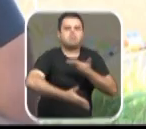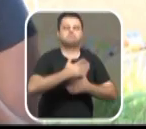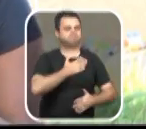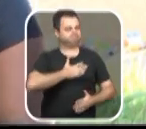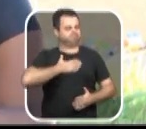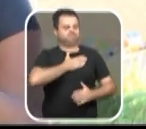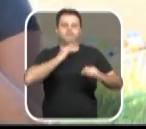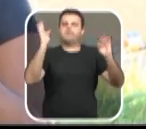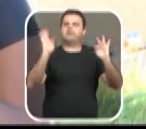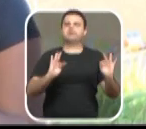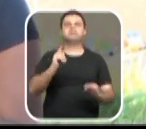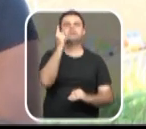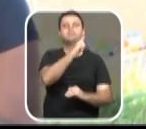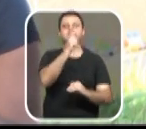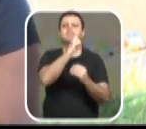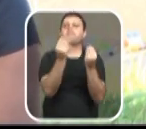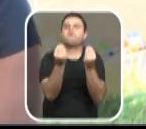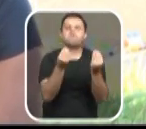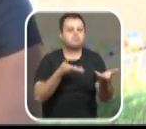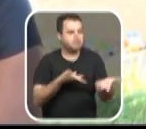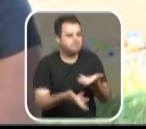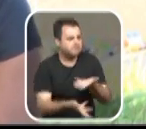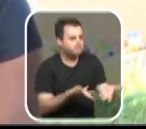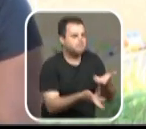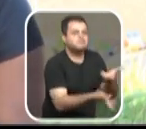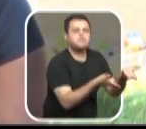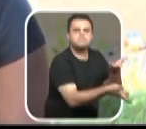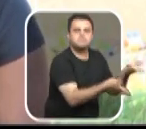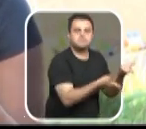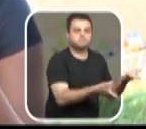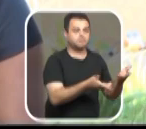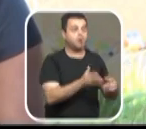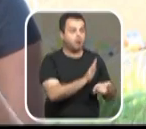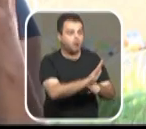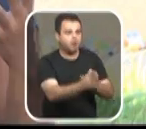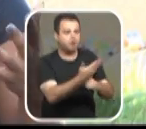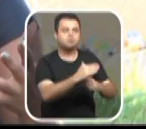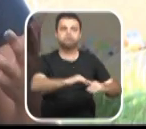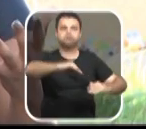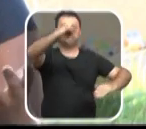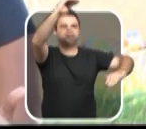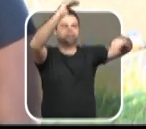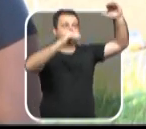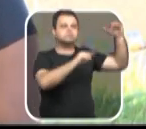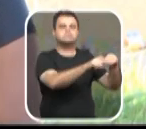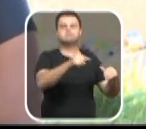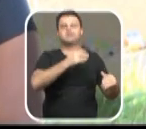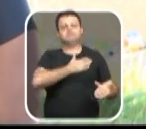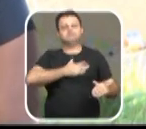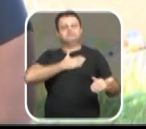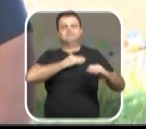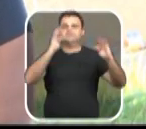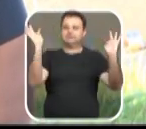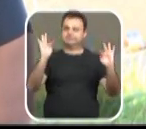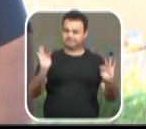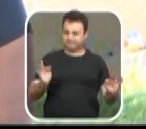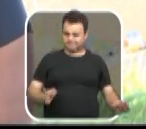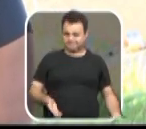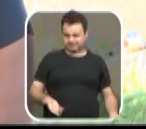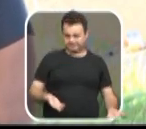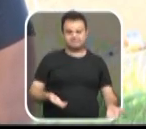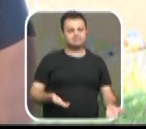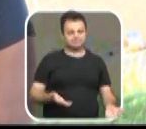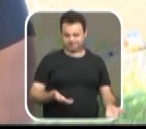felizes, como essas relações podem contribuir para a construção de adultos que sejam felizes, porque eu acho que esse que